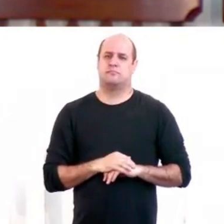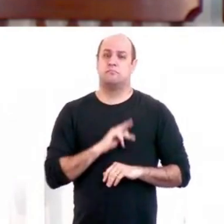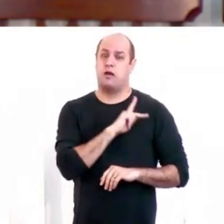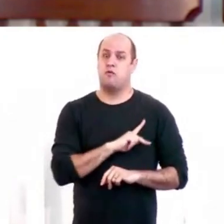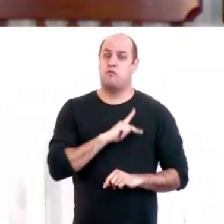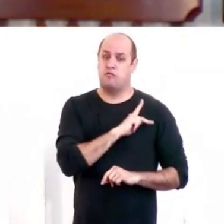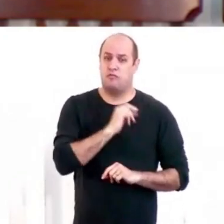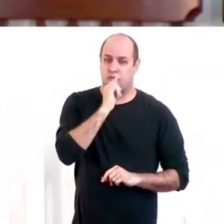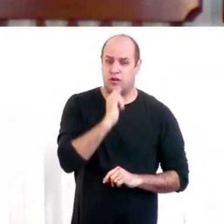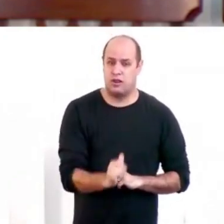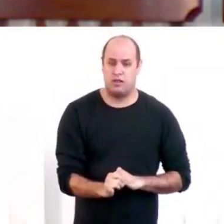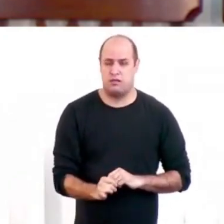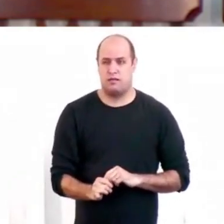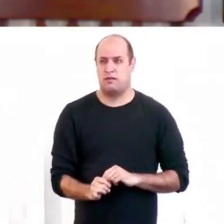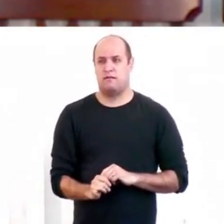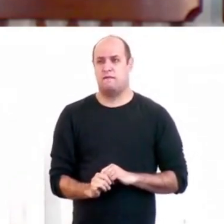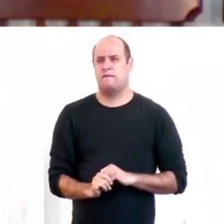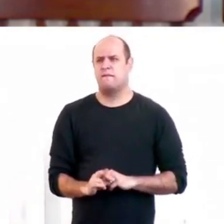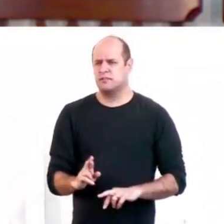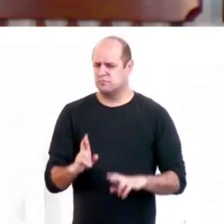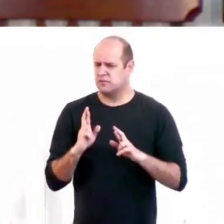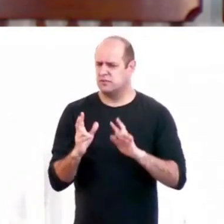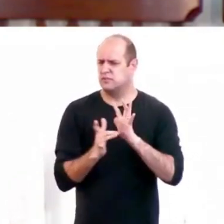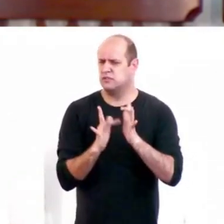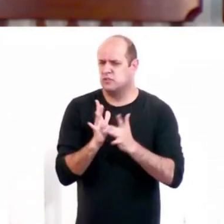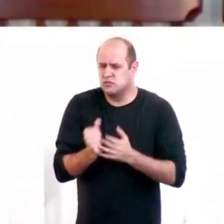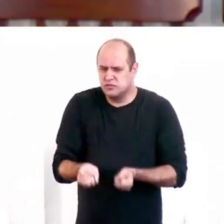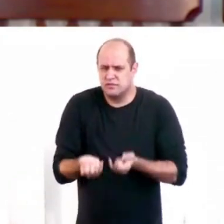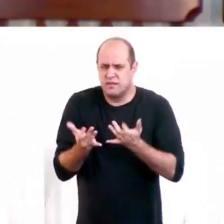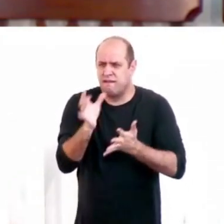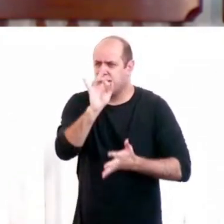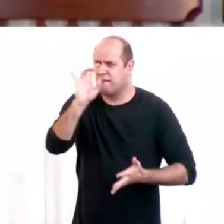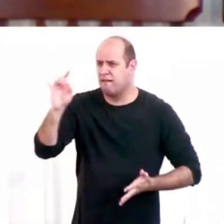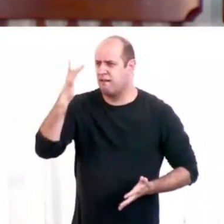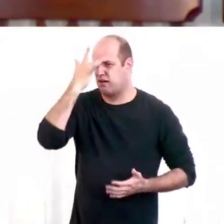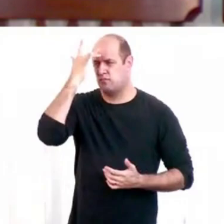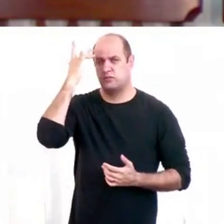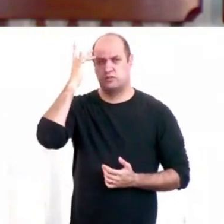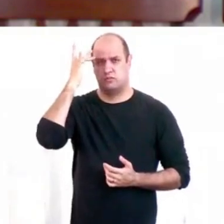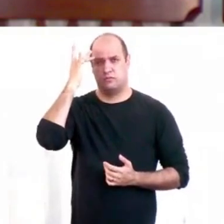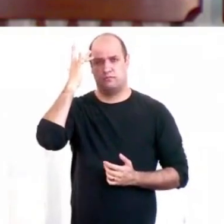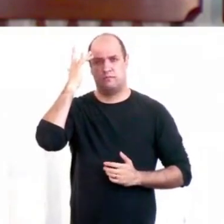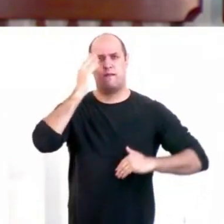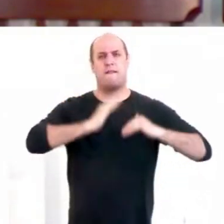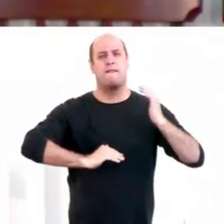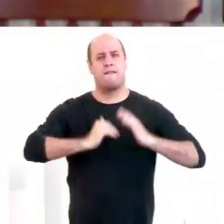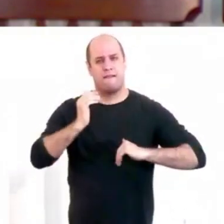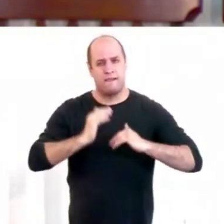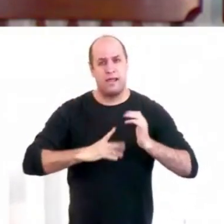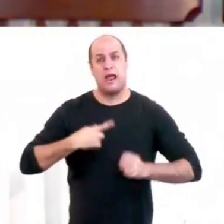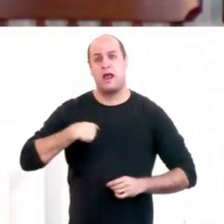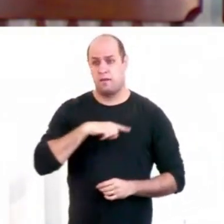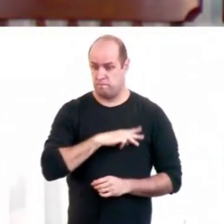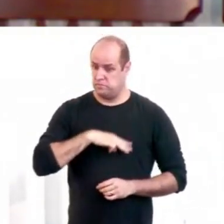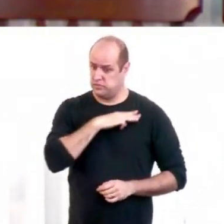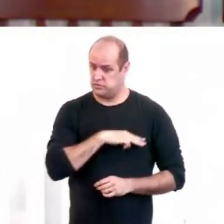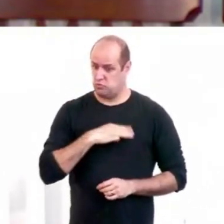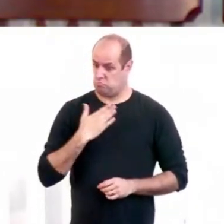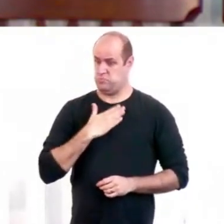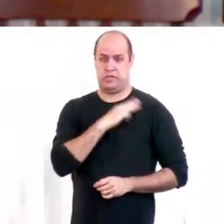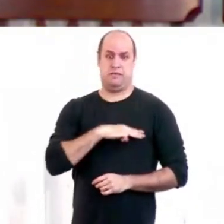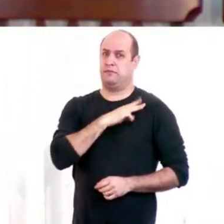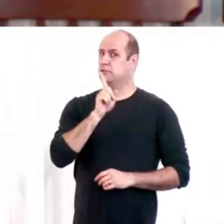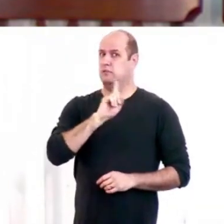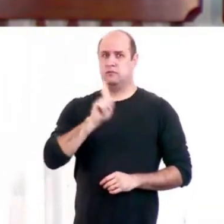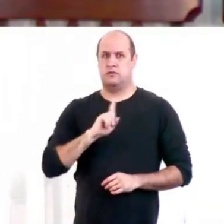que Cristo deixou a cada um de nós no cumprimento da nossa missão, não minha e da Gabriela e dos